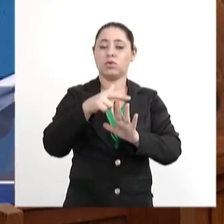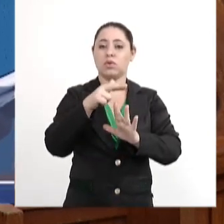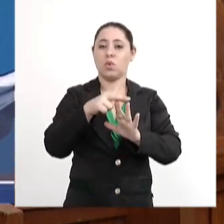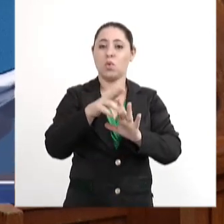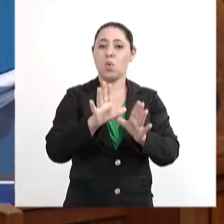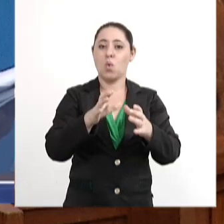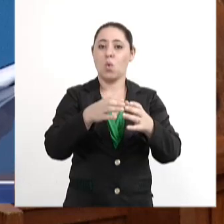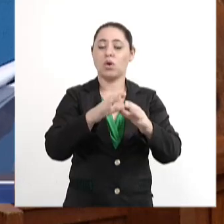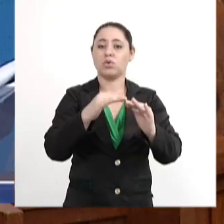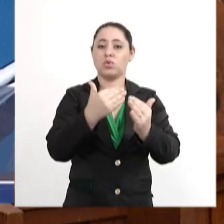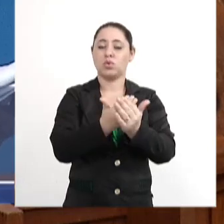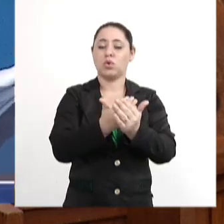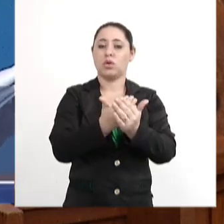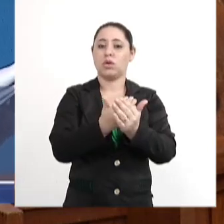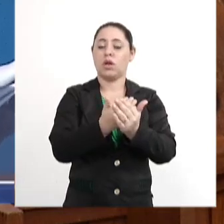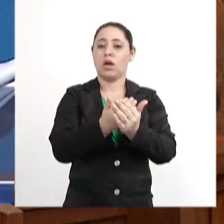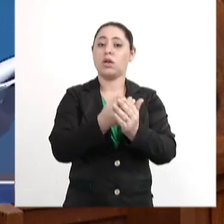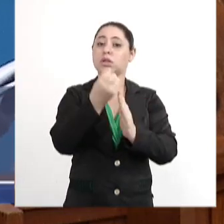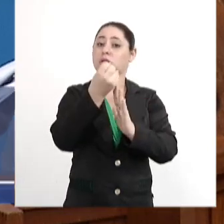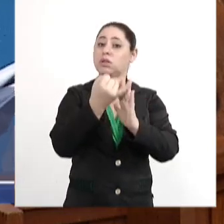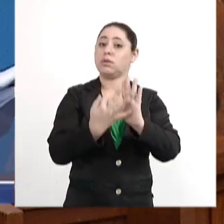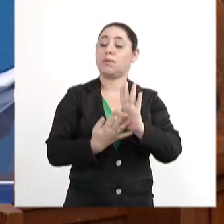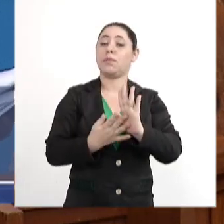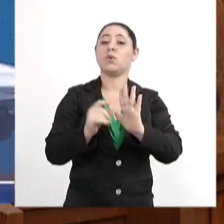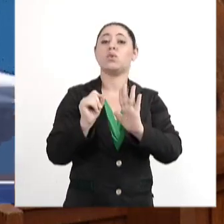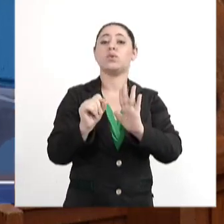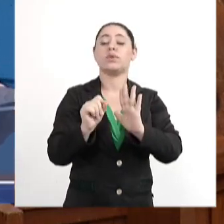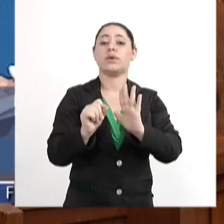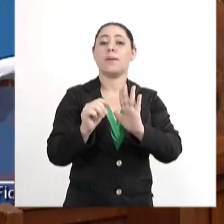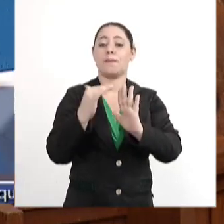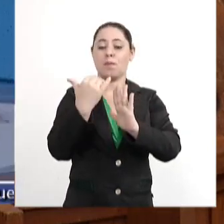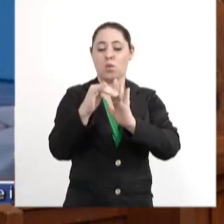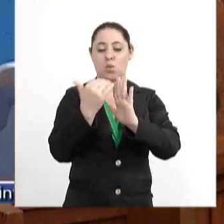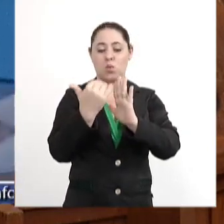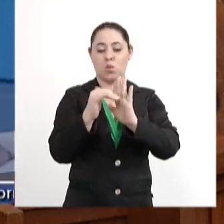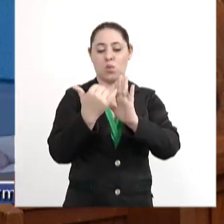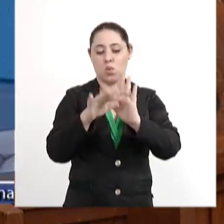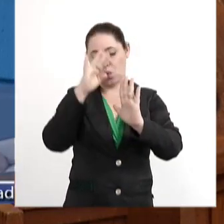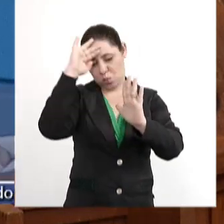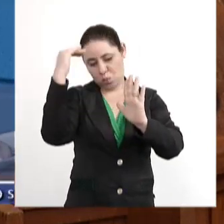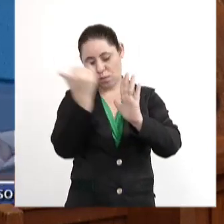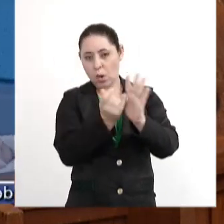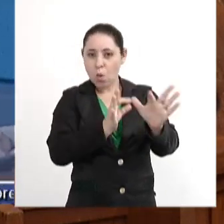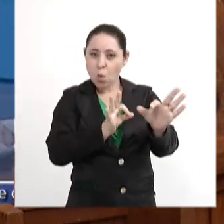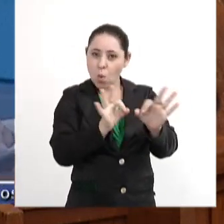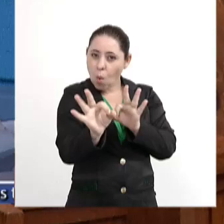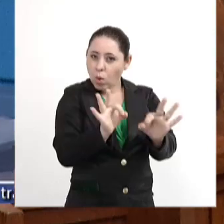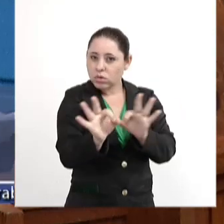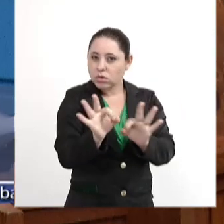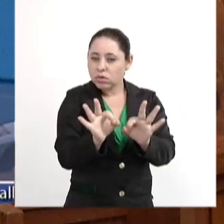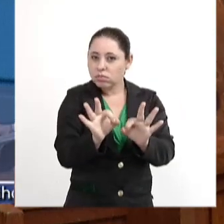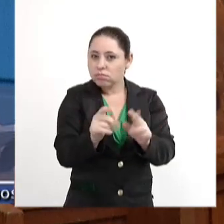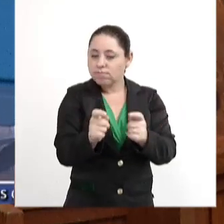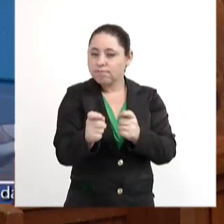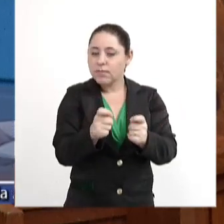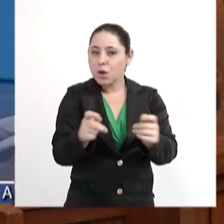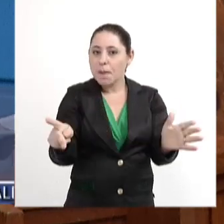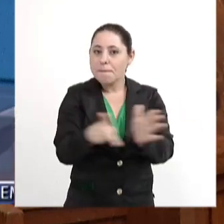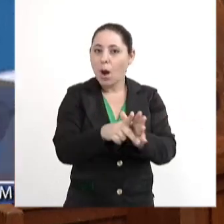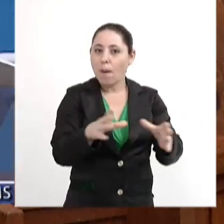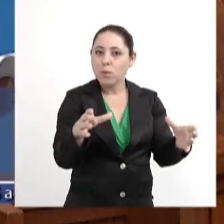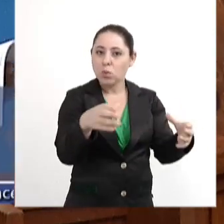colegiada, ela estabelece mecanismos de controle para que os